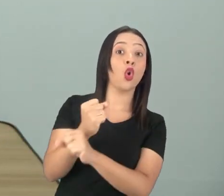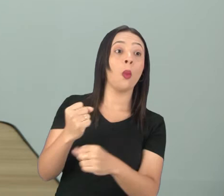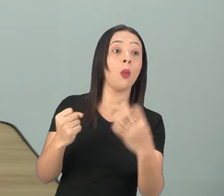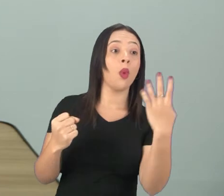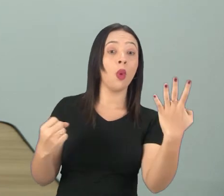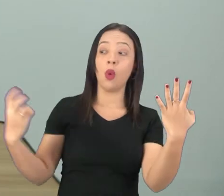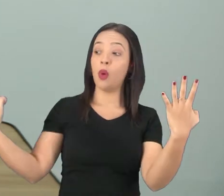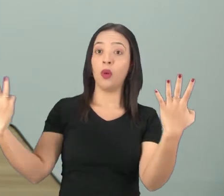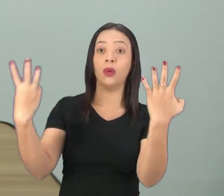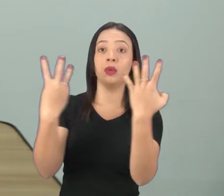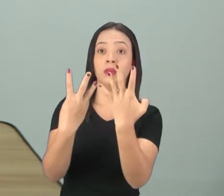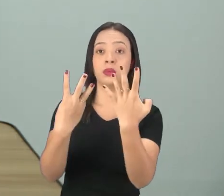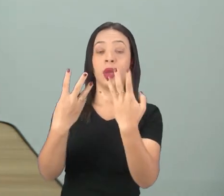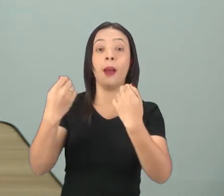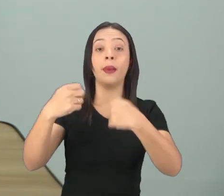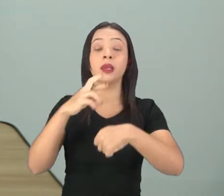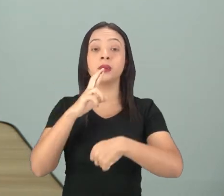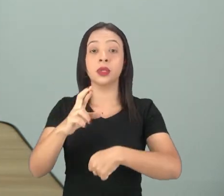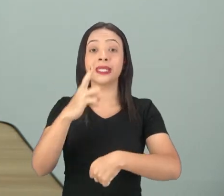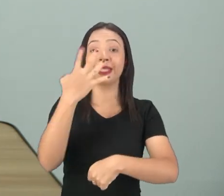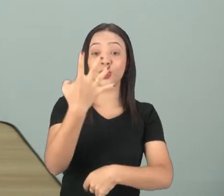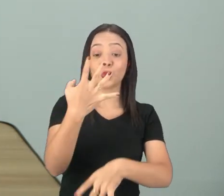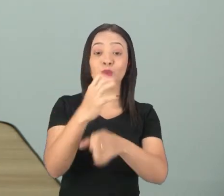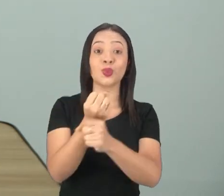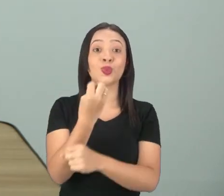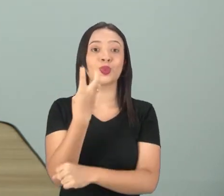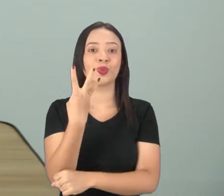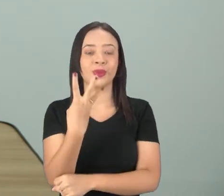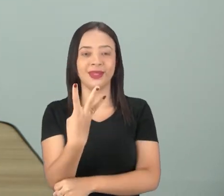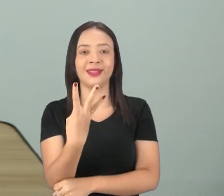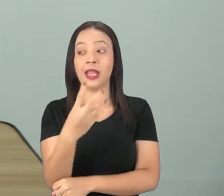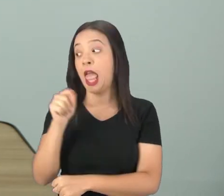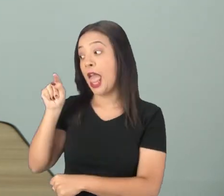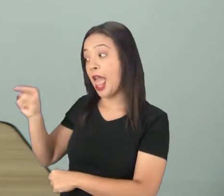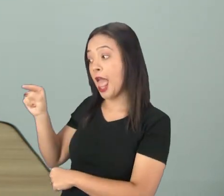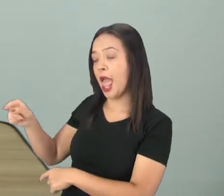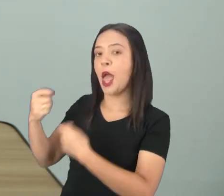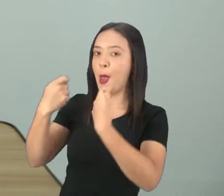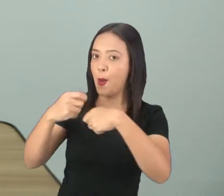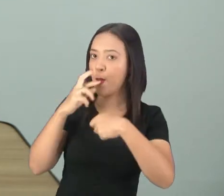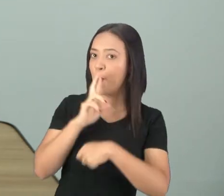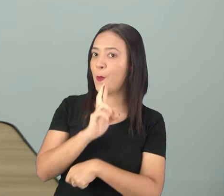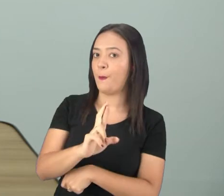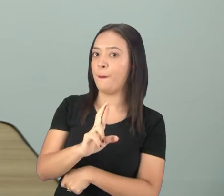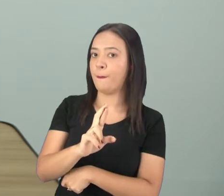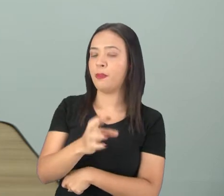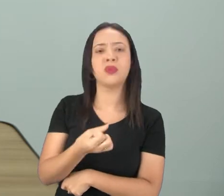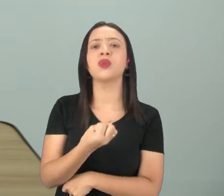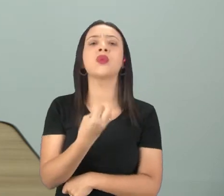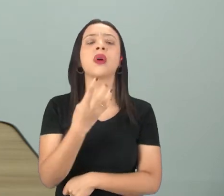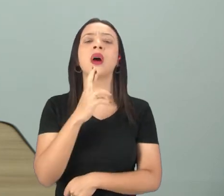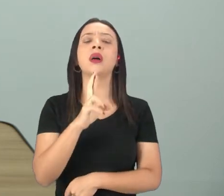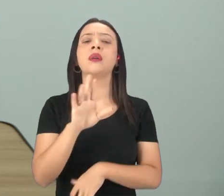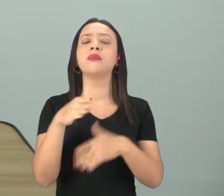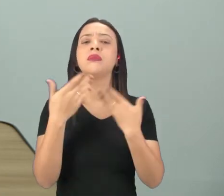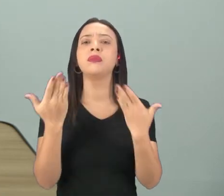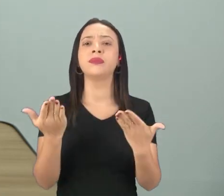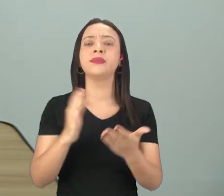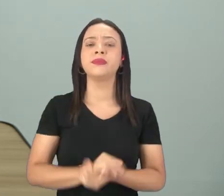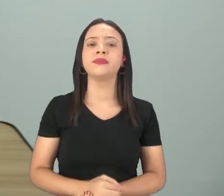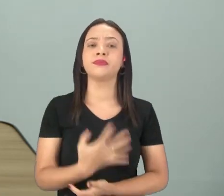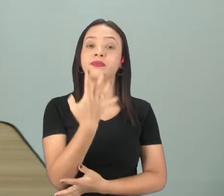Ele vai ter que falar quanto dá 4 mais 3. Ok? Dá quanto? Soma aí pra